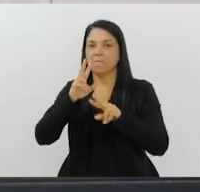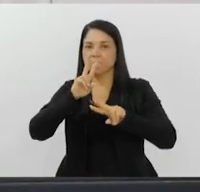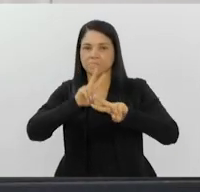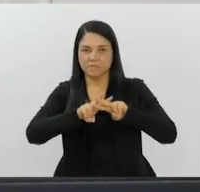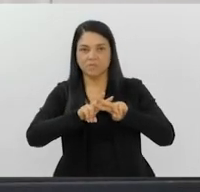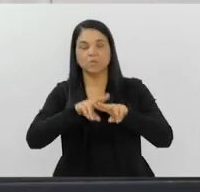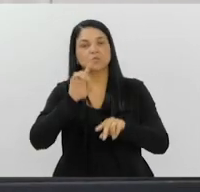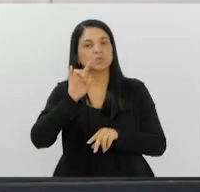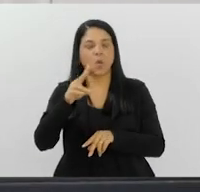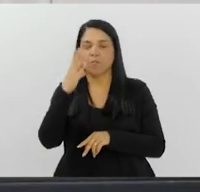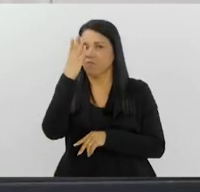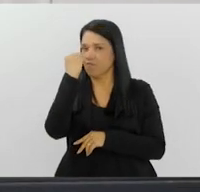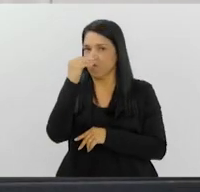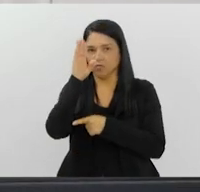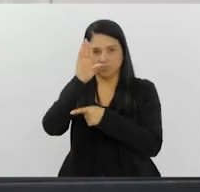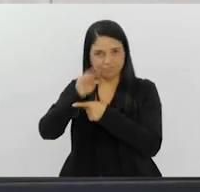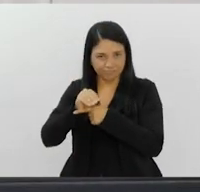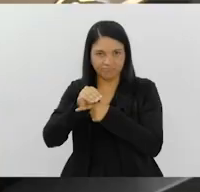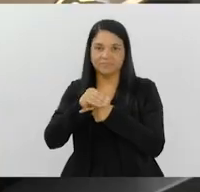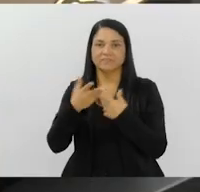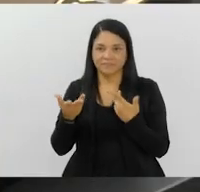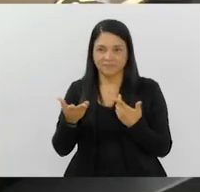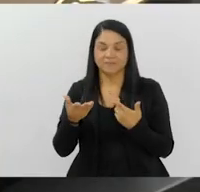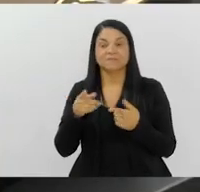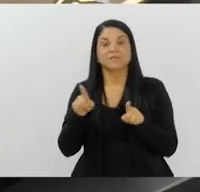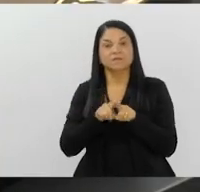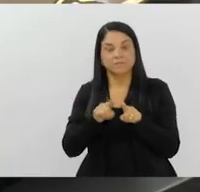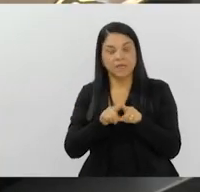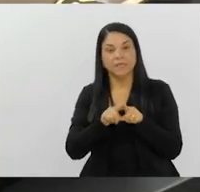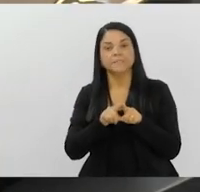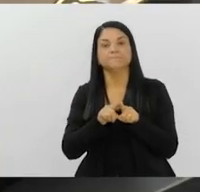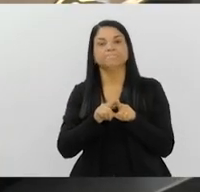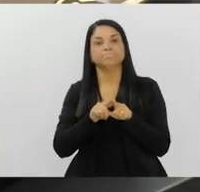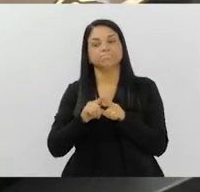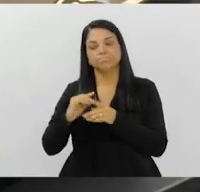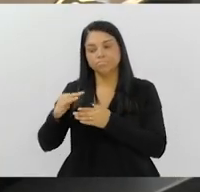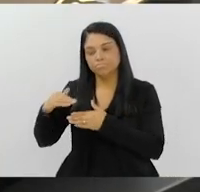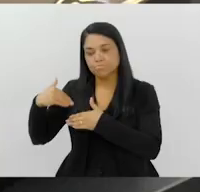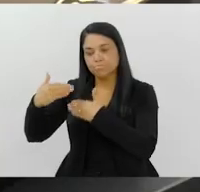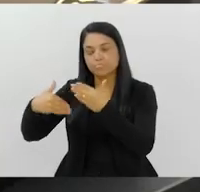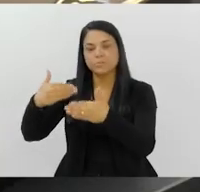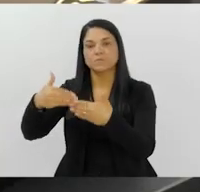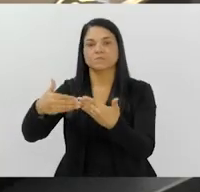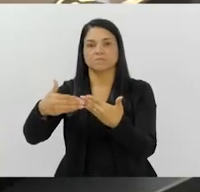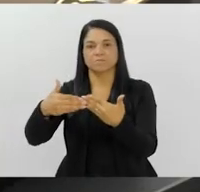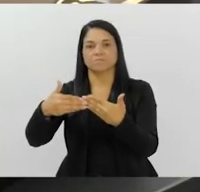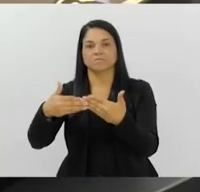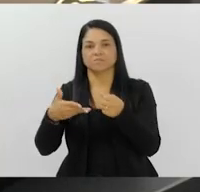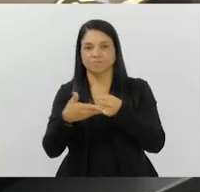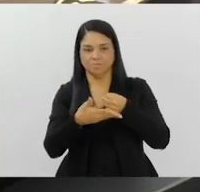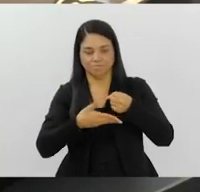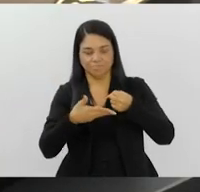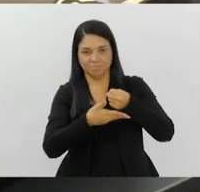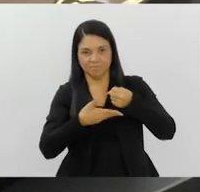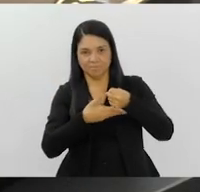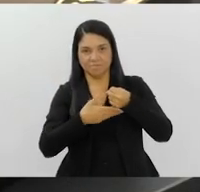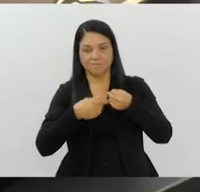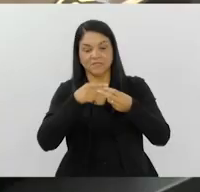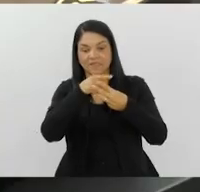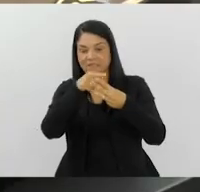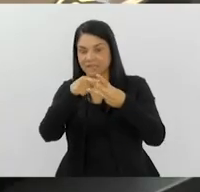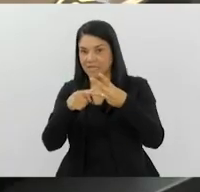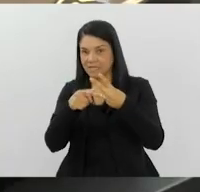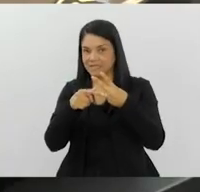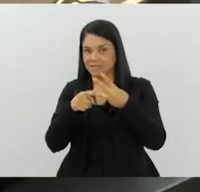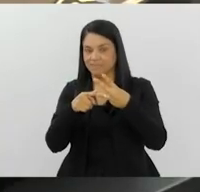fotográfico perfeito e aí a gente também estabelece que tenha que ter um procedimento mínimo que Estabeleça aqueles mínimos de três filtros que